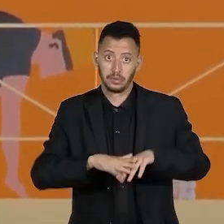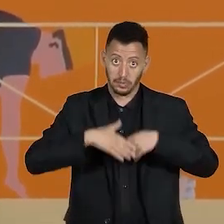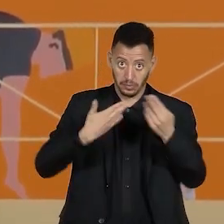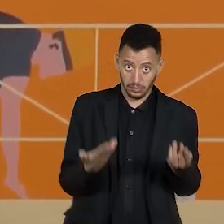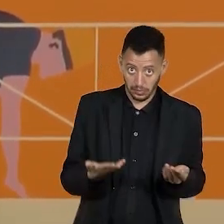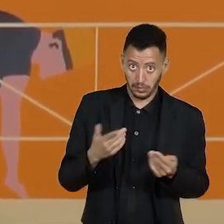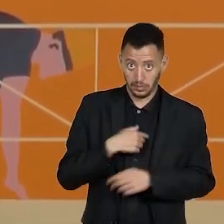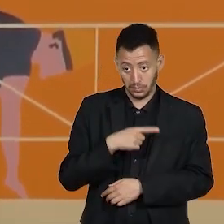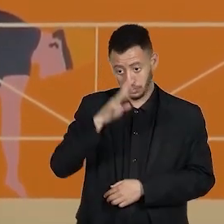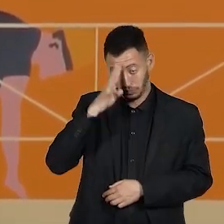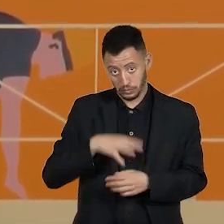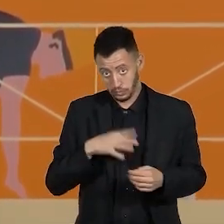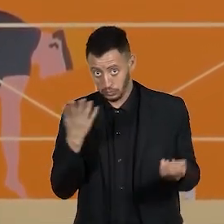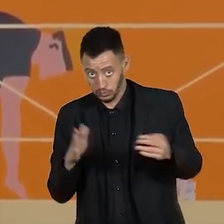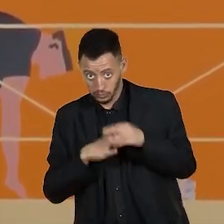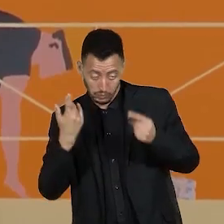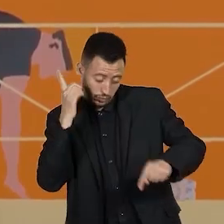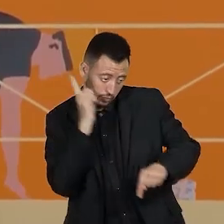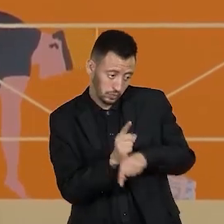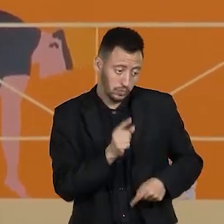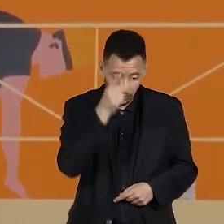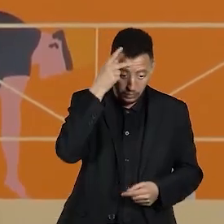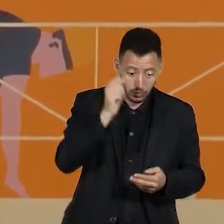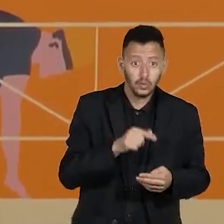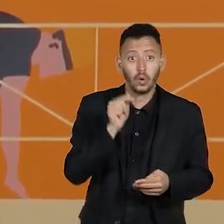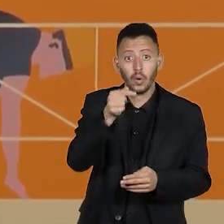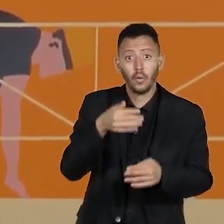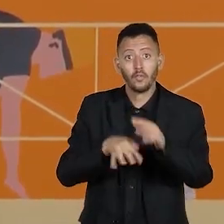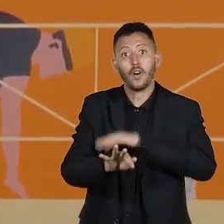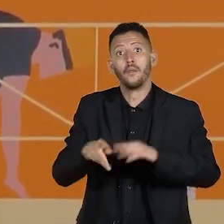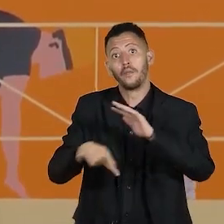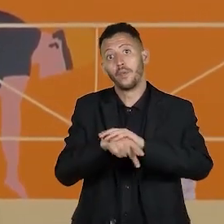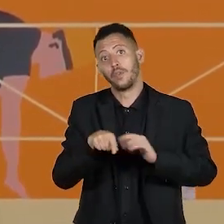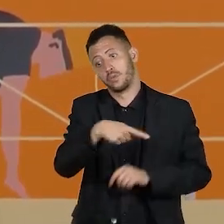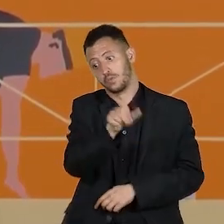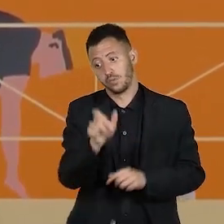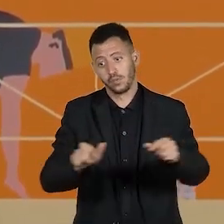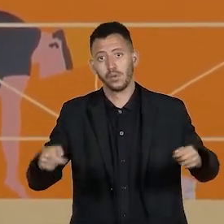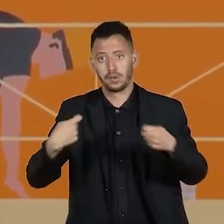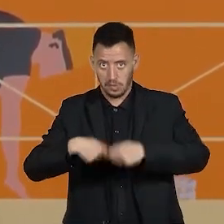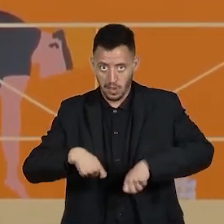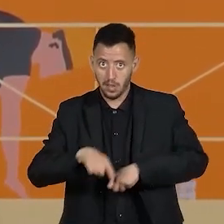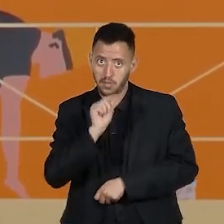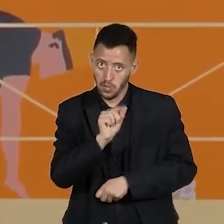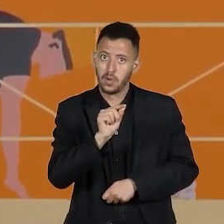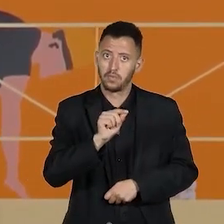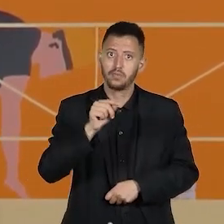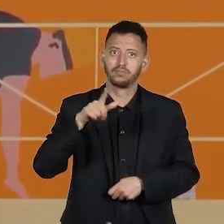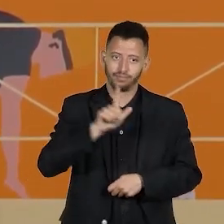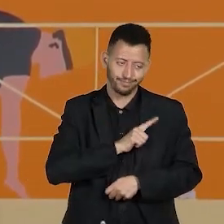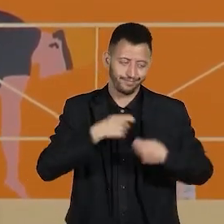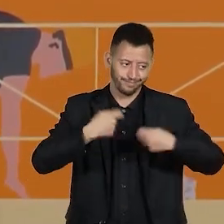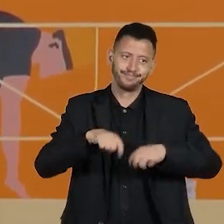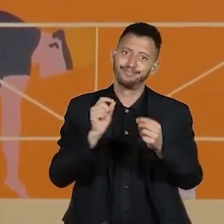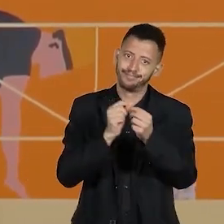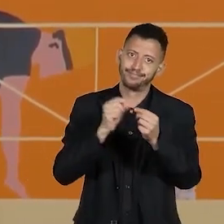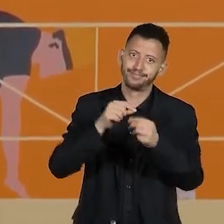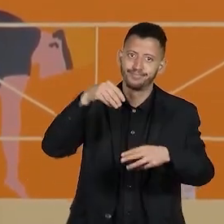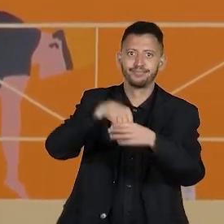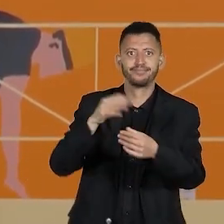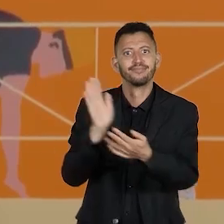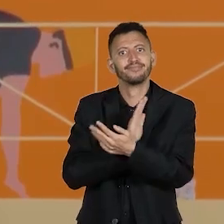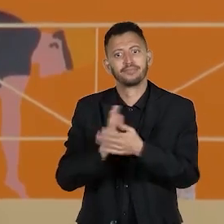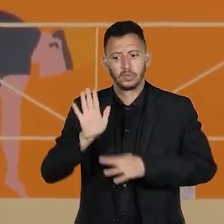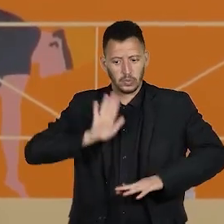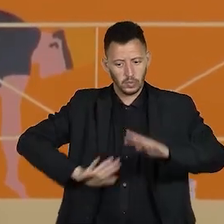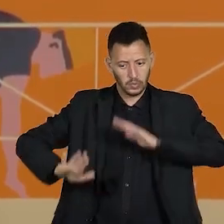medidas de prevenção. Mas, em se identificando que o fornecimento do equipamento de proteção individual ele é necessário, isso também tem que